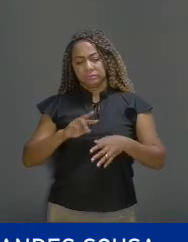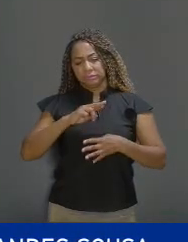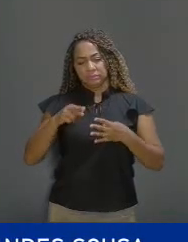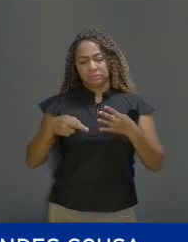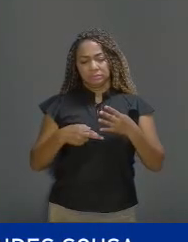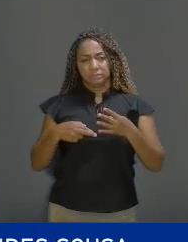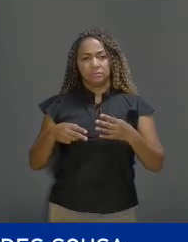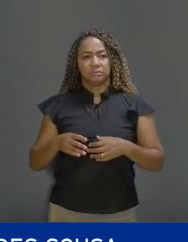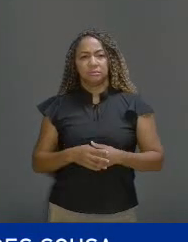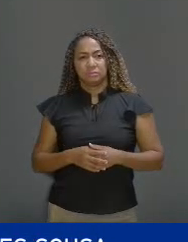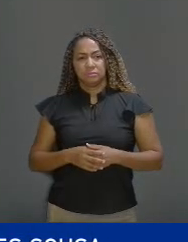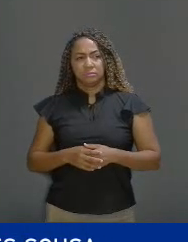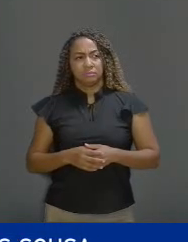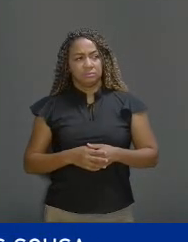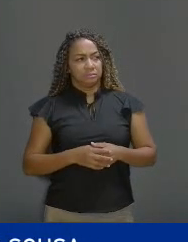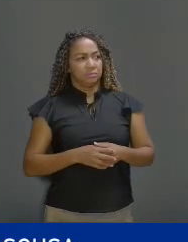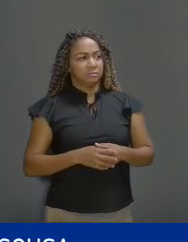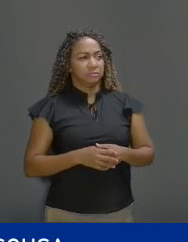isso?